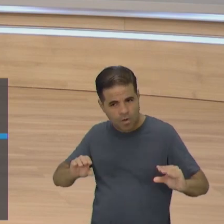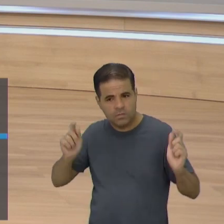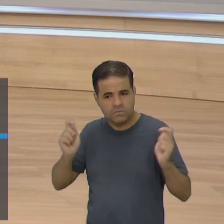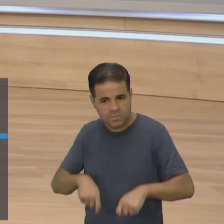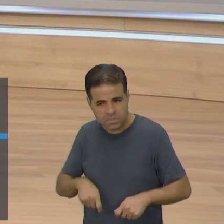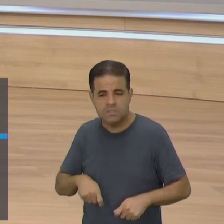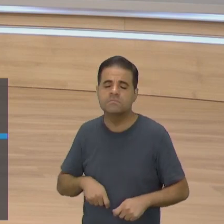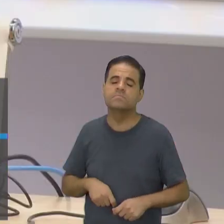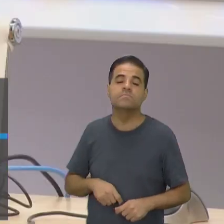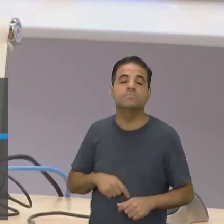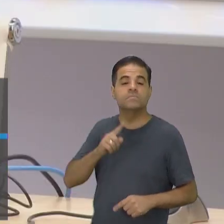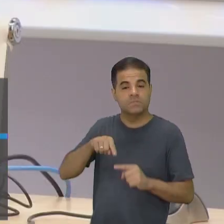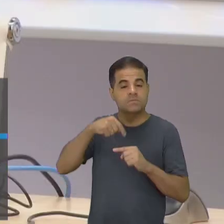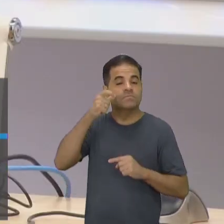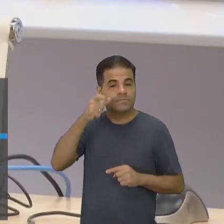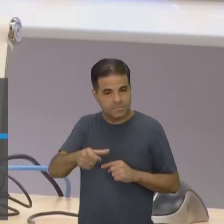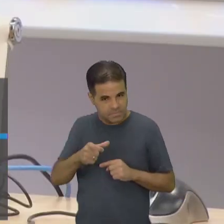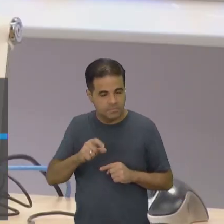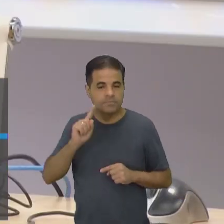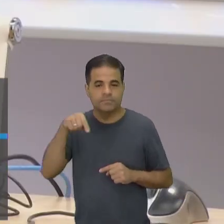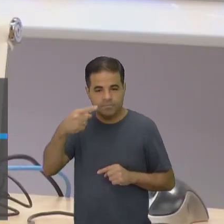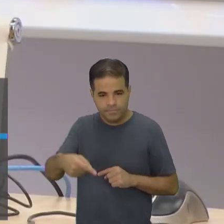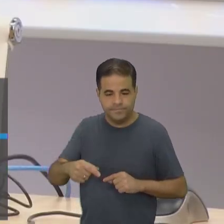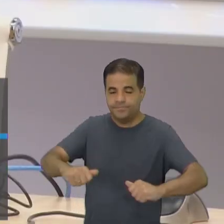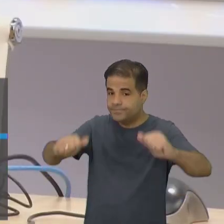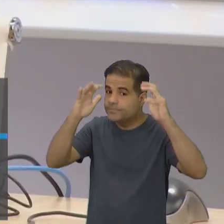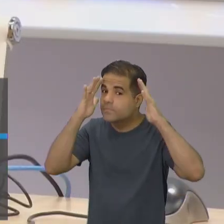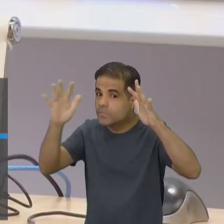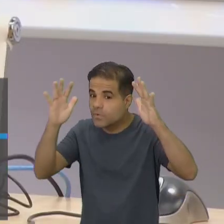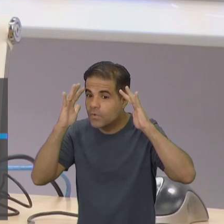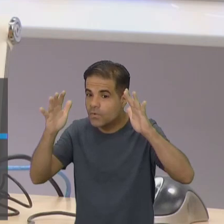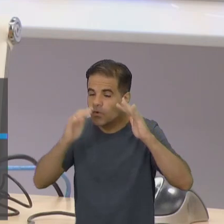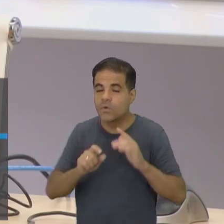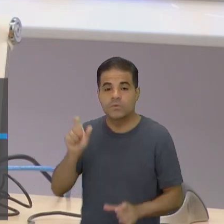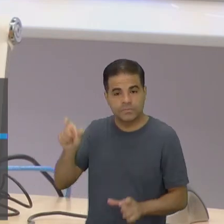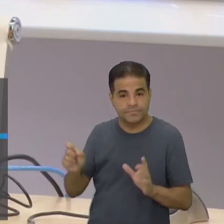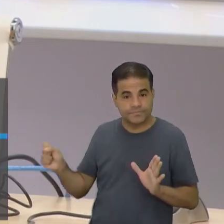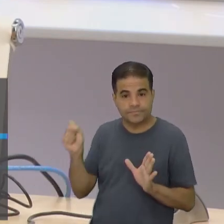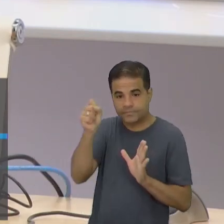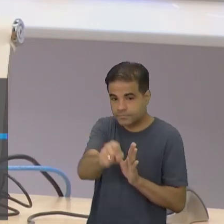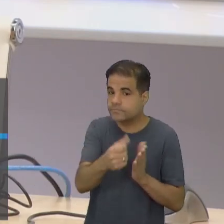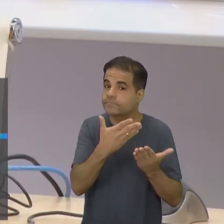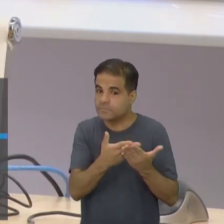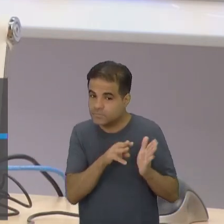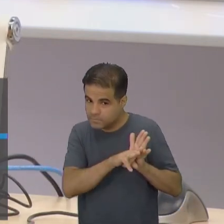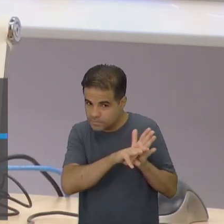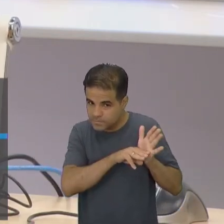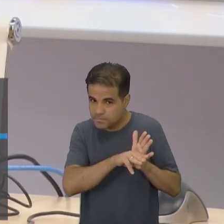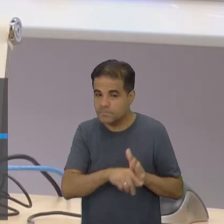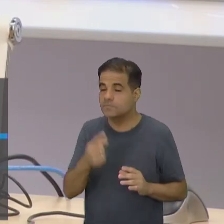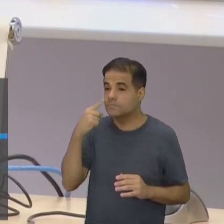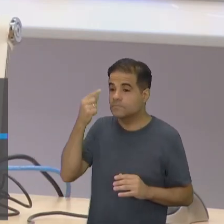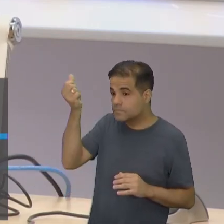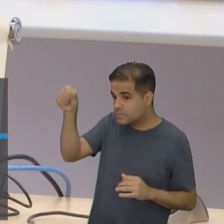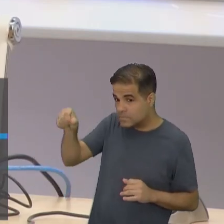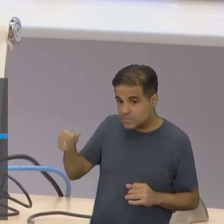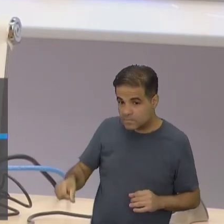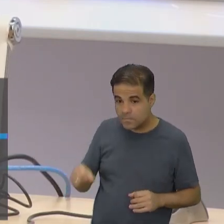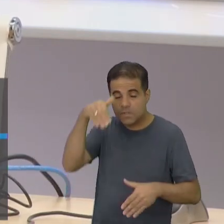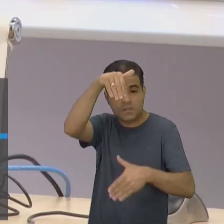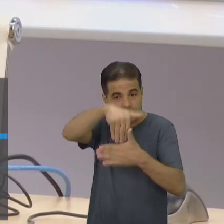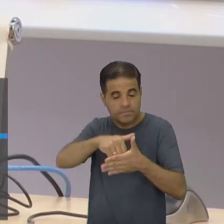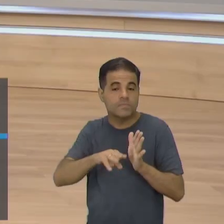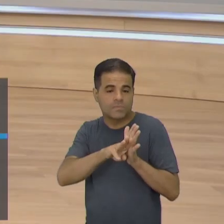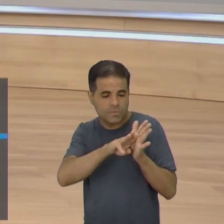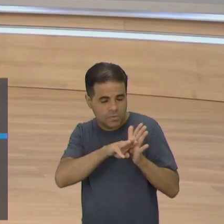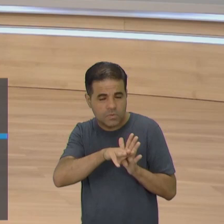Sim, e é interessante que depois de toda essa reflexão, quando você coloca o estudante dentro dessa metodologia, né, trabalhando dentro de